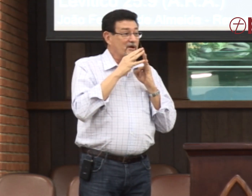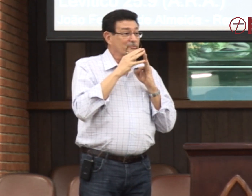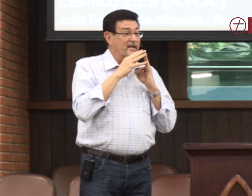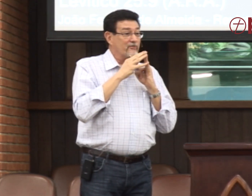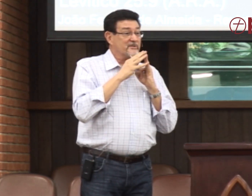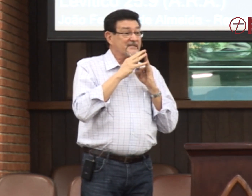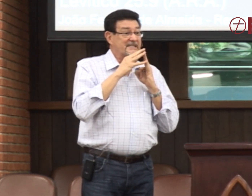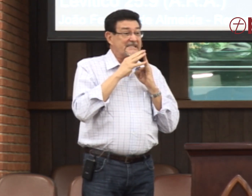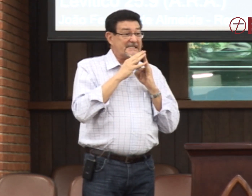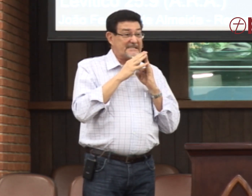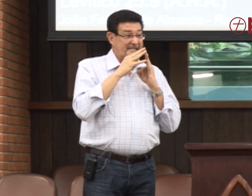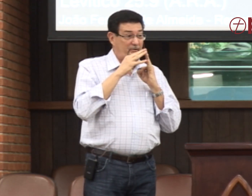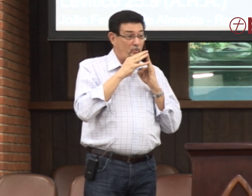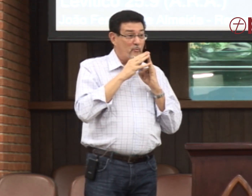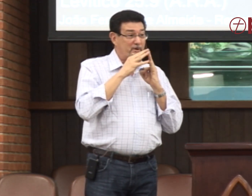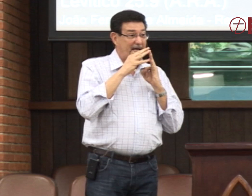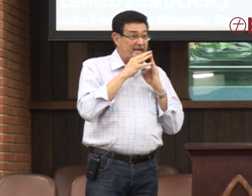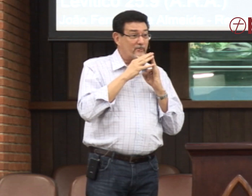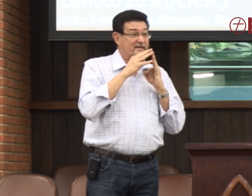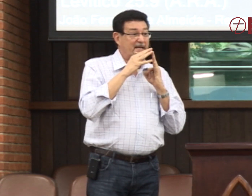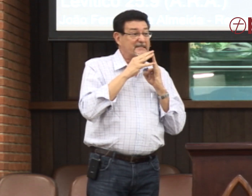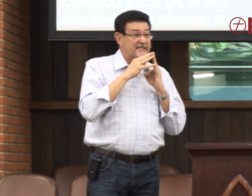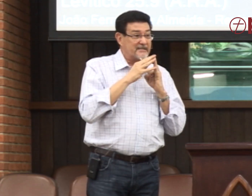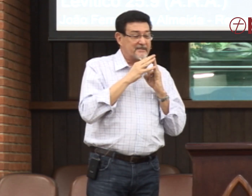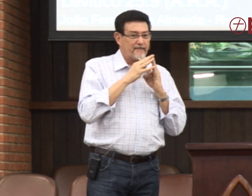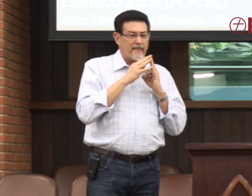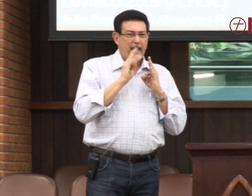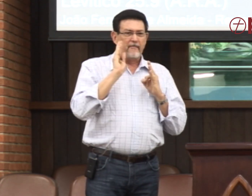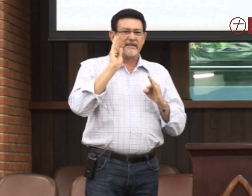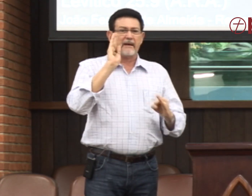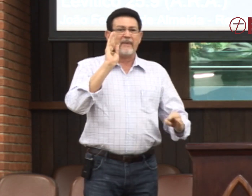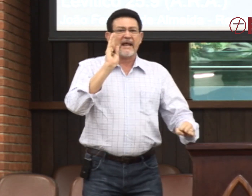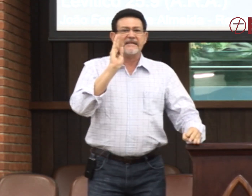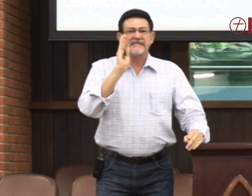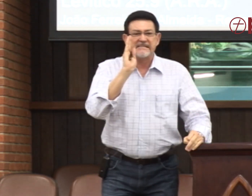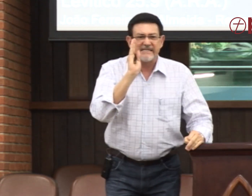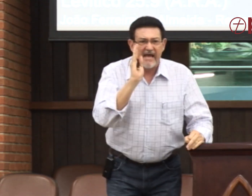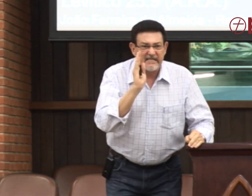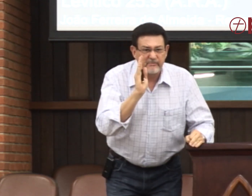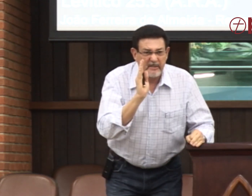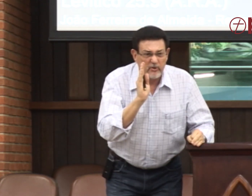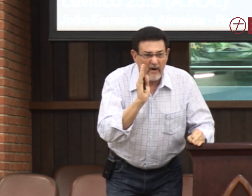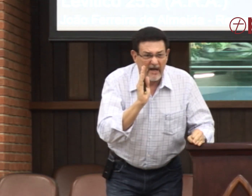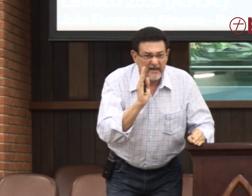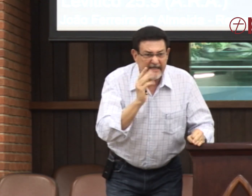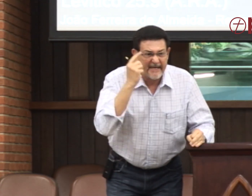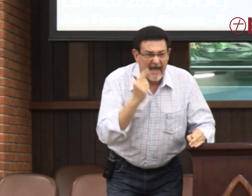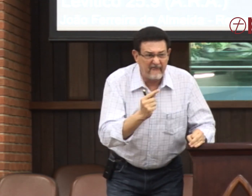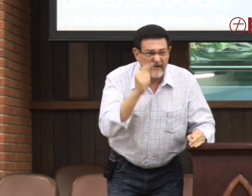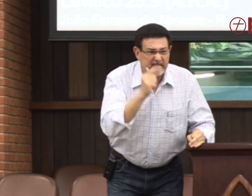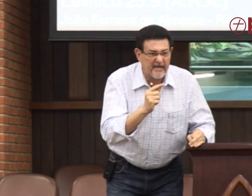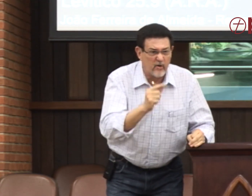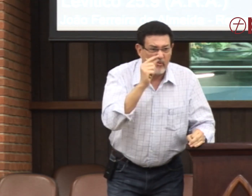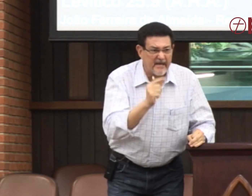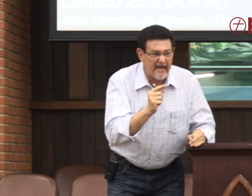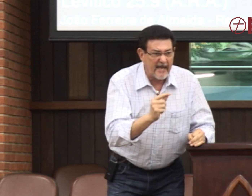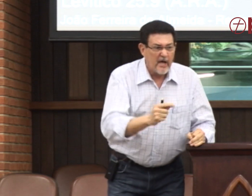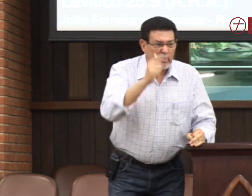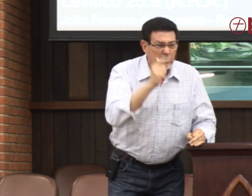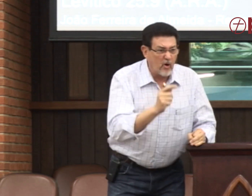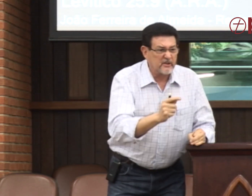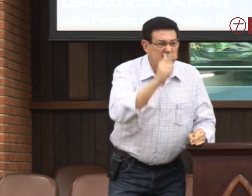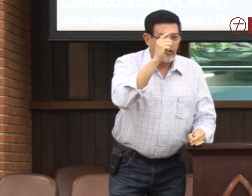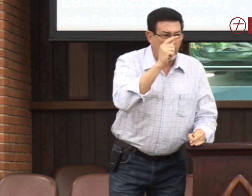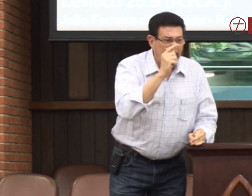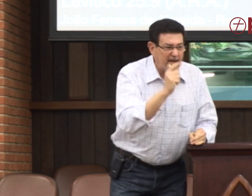Deus é o Deus que diz que cumpre aquilo que ele diz mas a paralisia espiritual quer fazer com